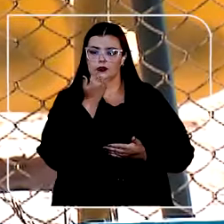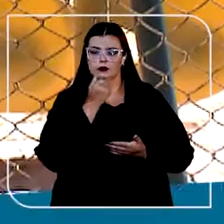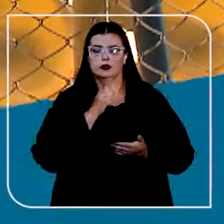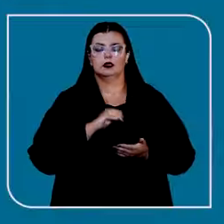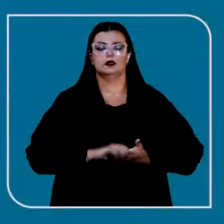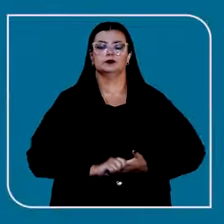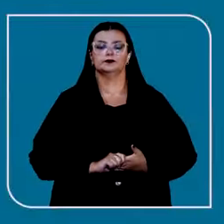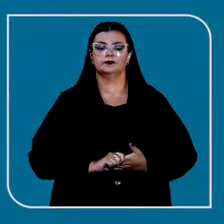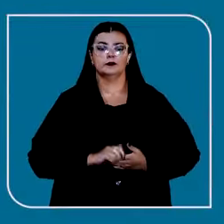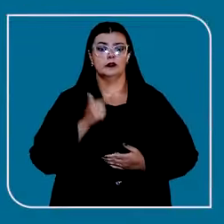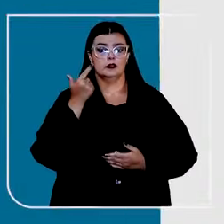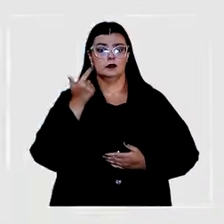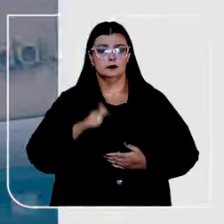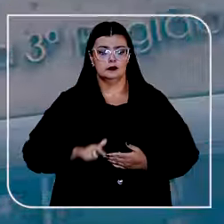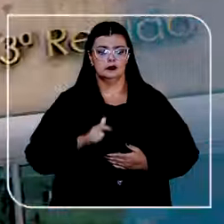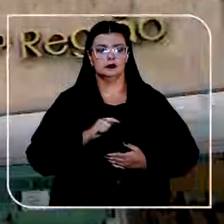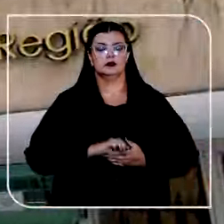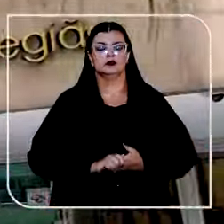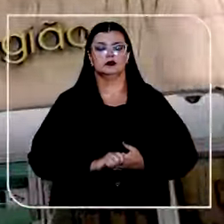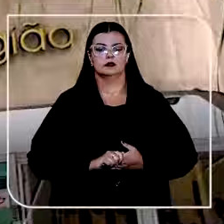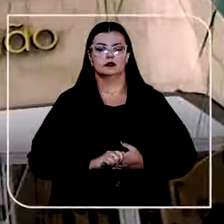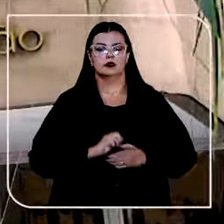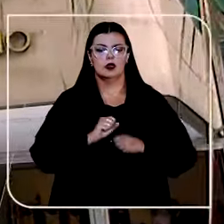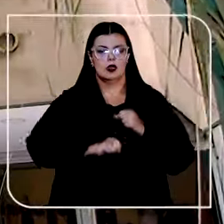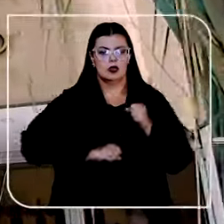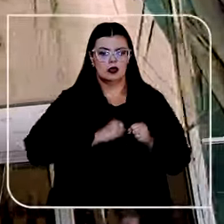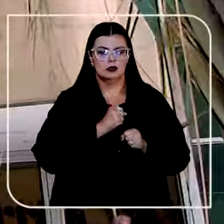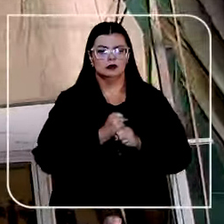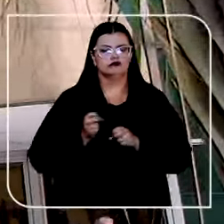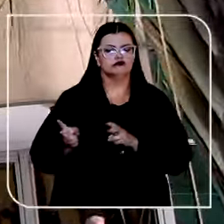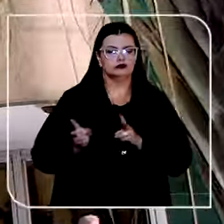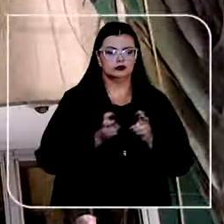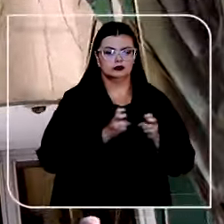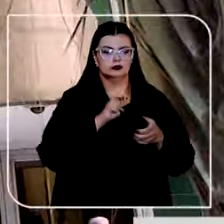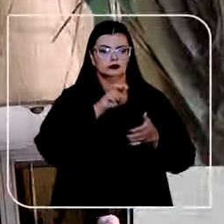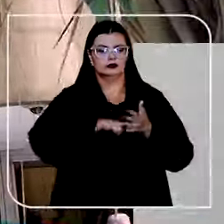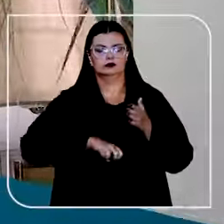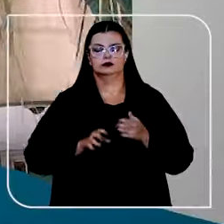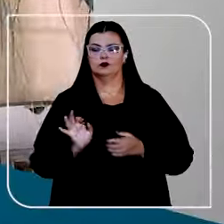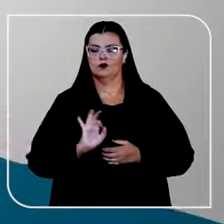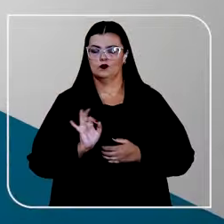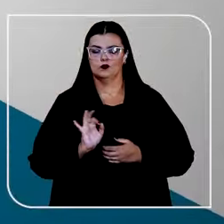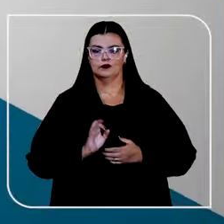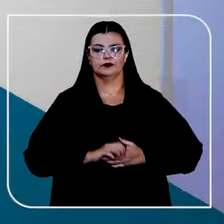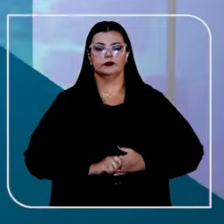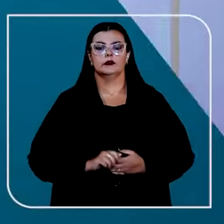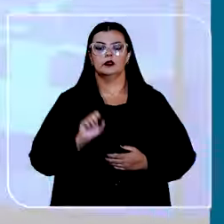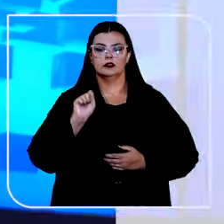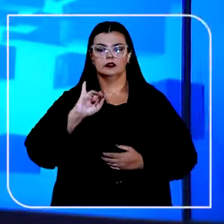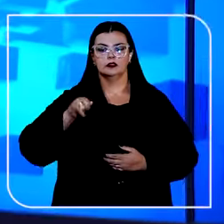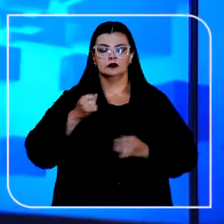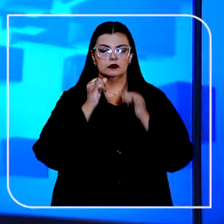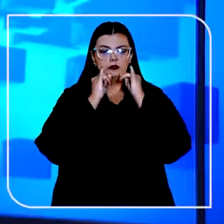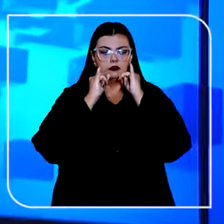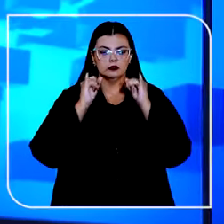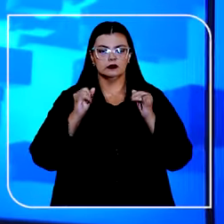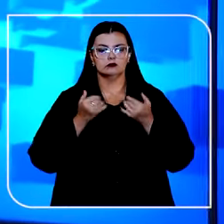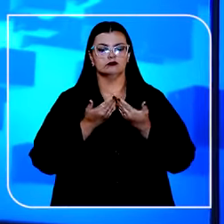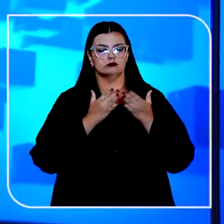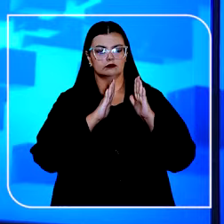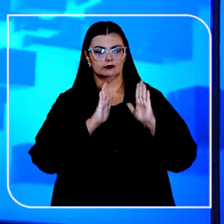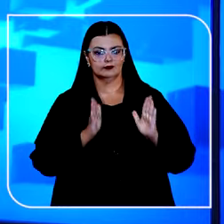fundamentado e mais a anuidade cobrada pela OAB não tem natureza tributária o STJ